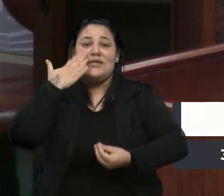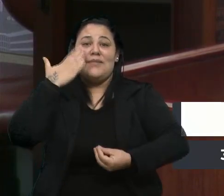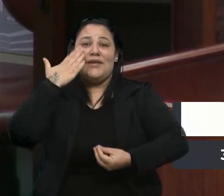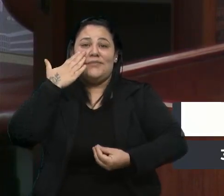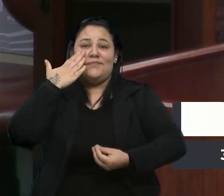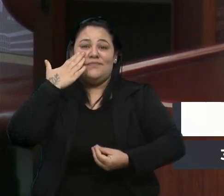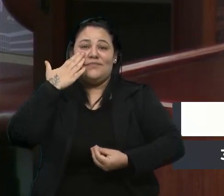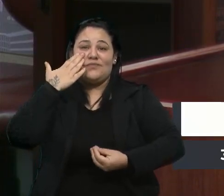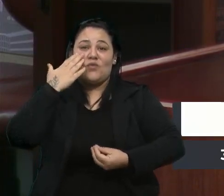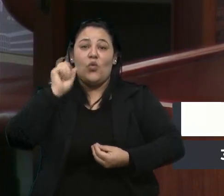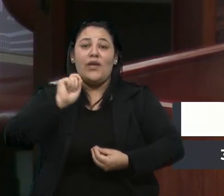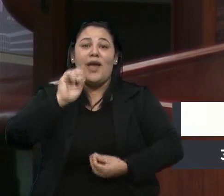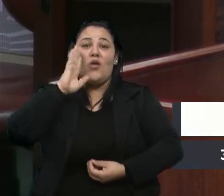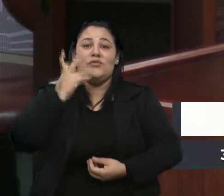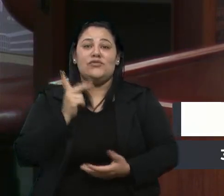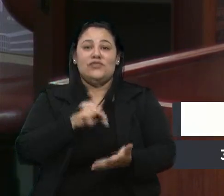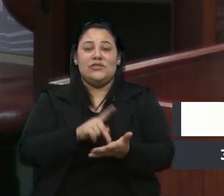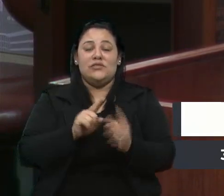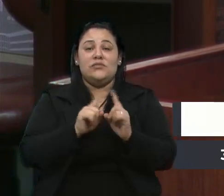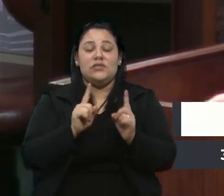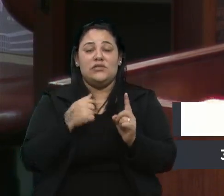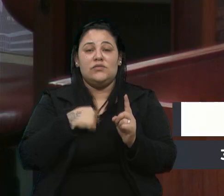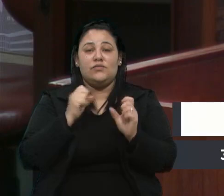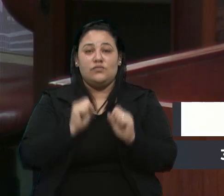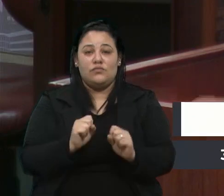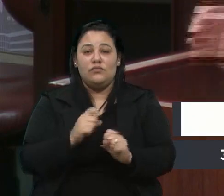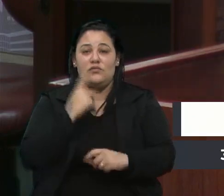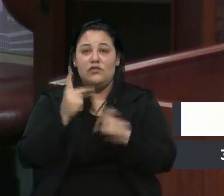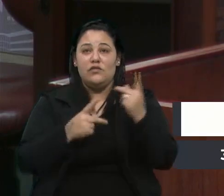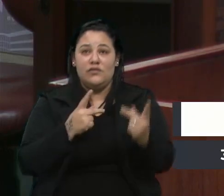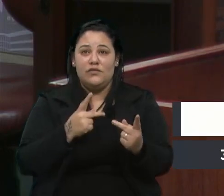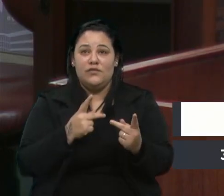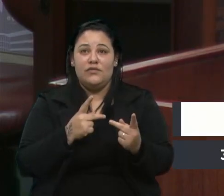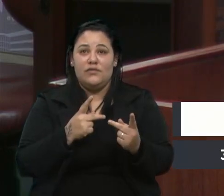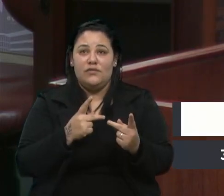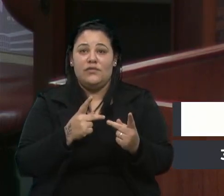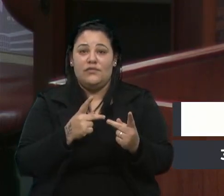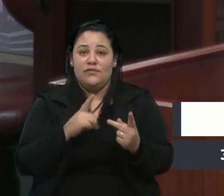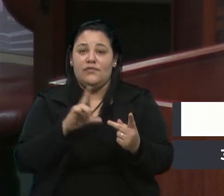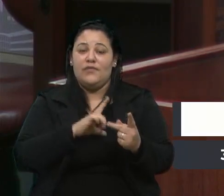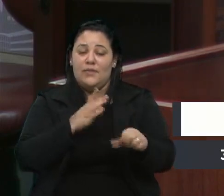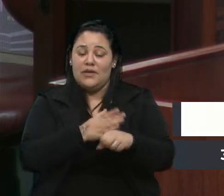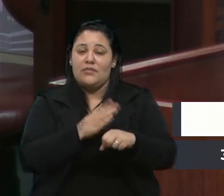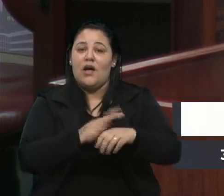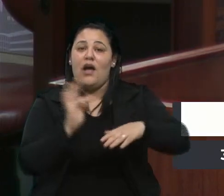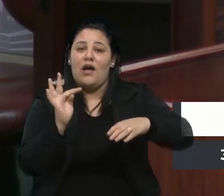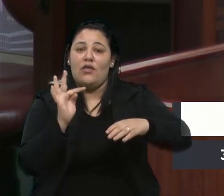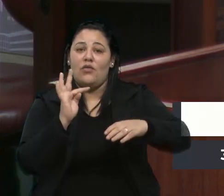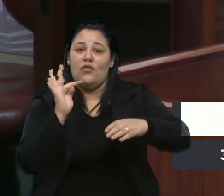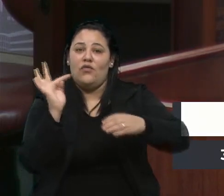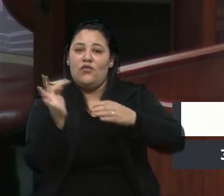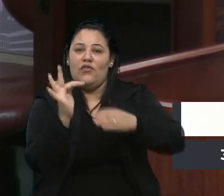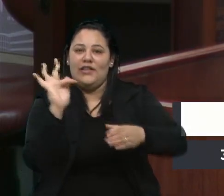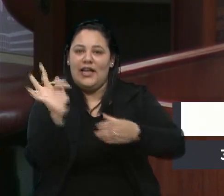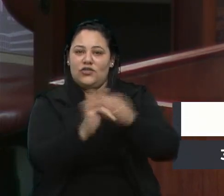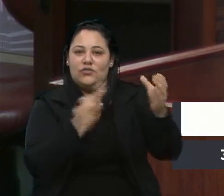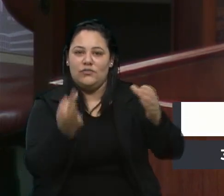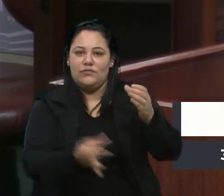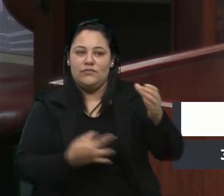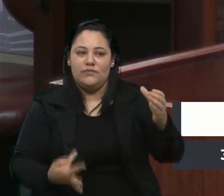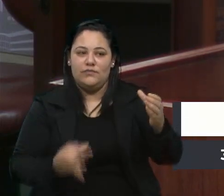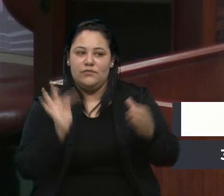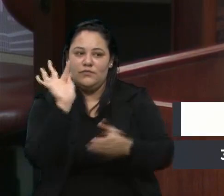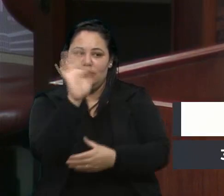isso, mas uma coisa eu posso dizer, isso aí vai dar, é fantástico. Porque, pelo que relatam, os pais que